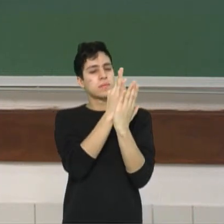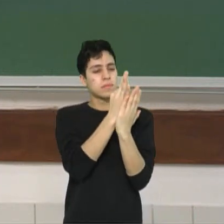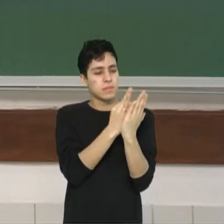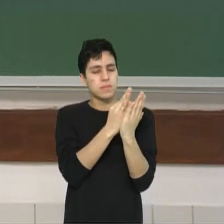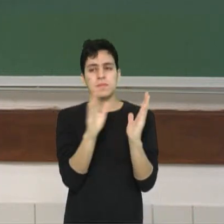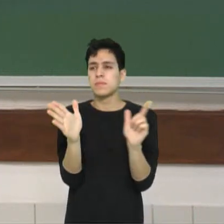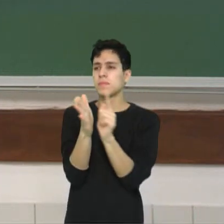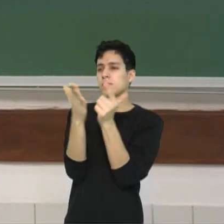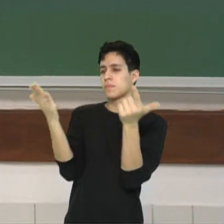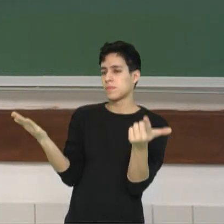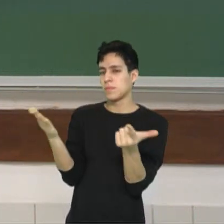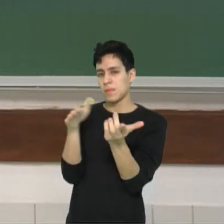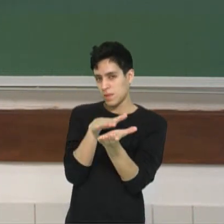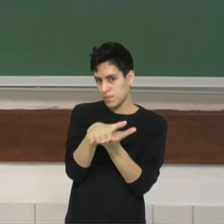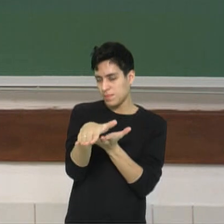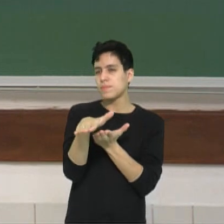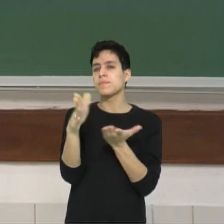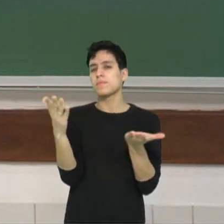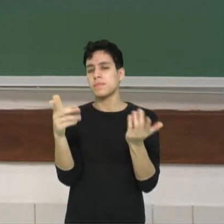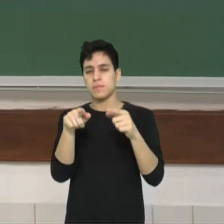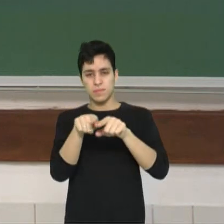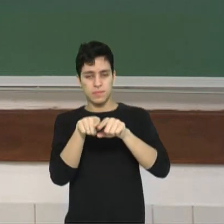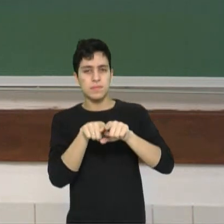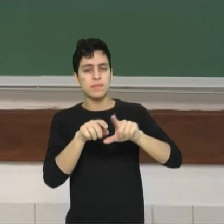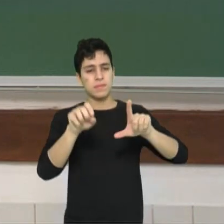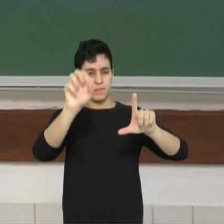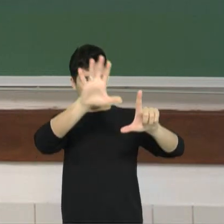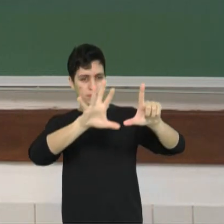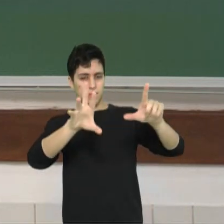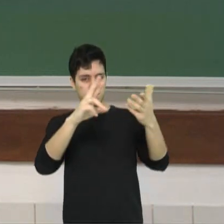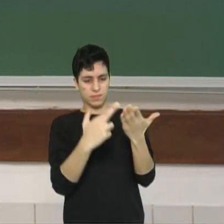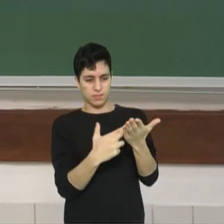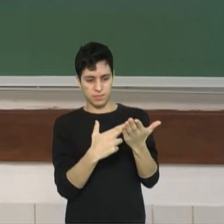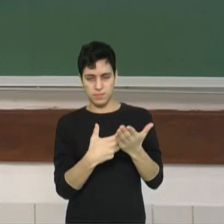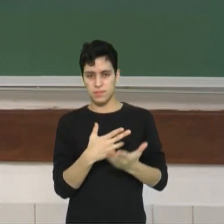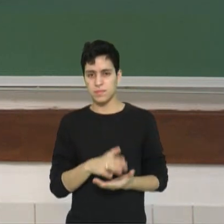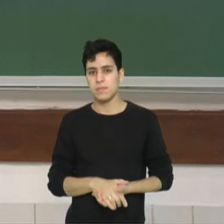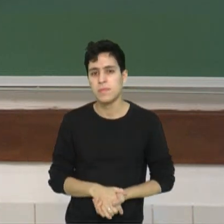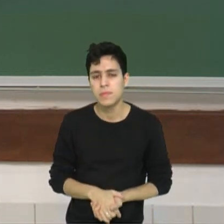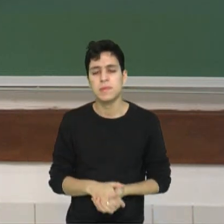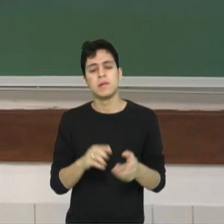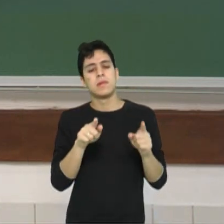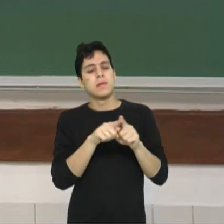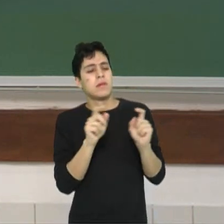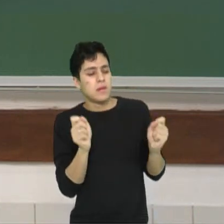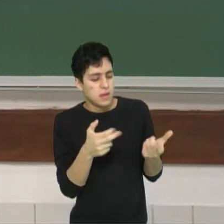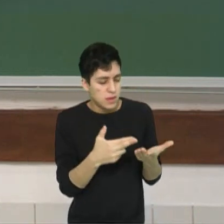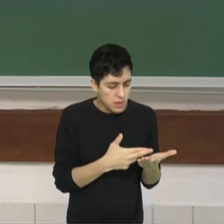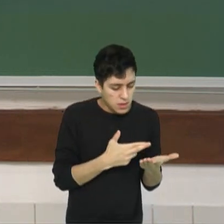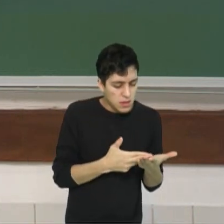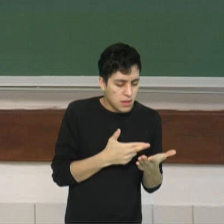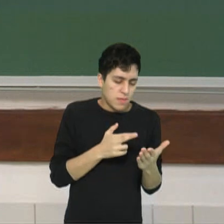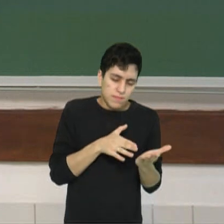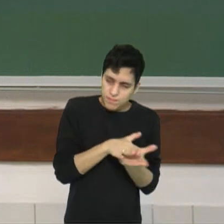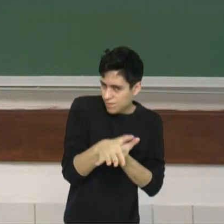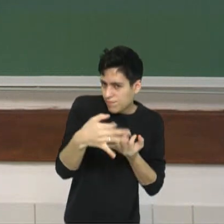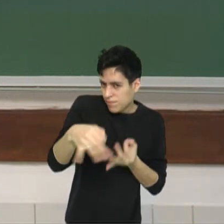aos objetivos. Eles são ler e compreender artigo de opinião,